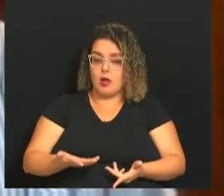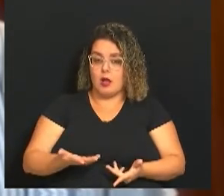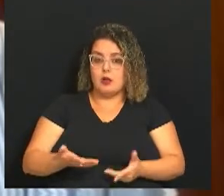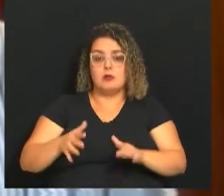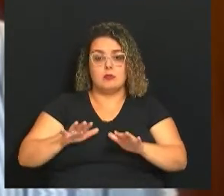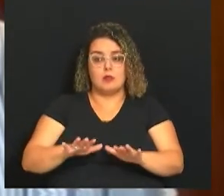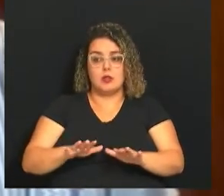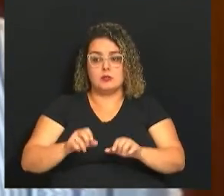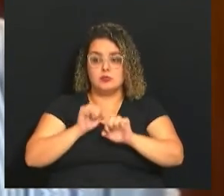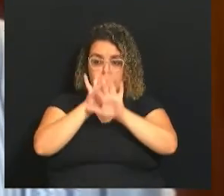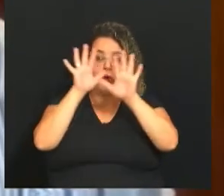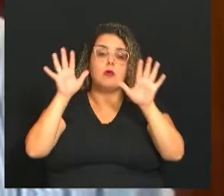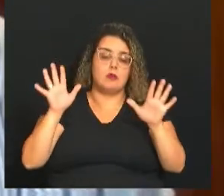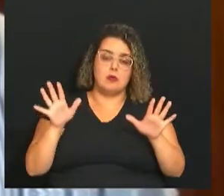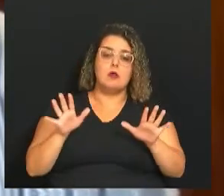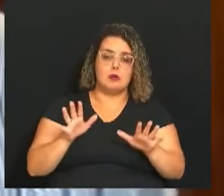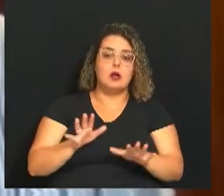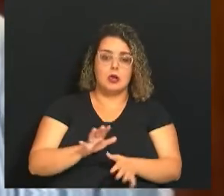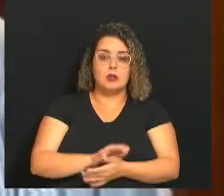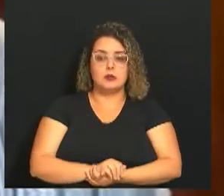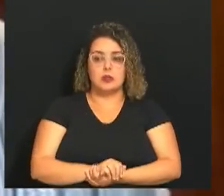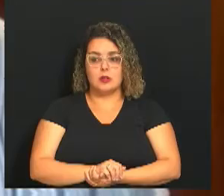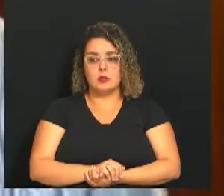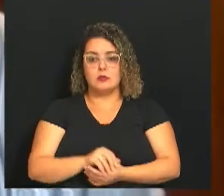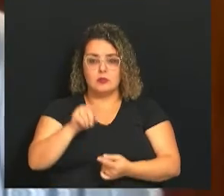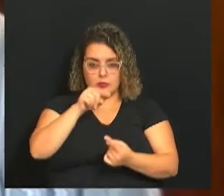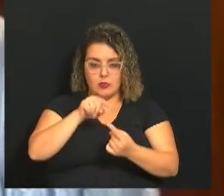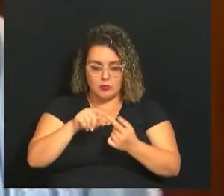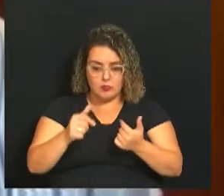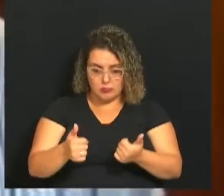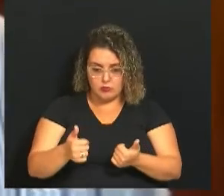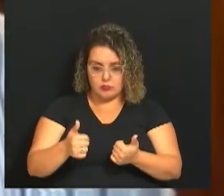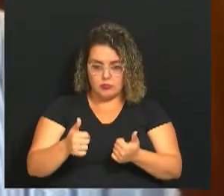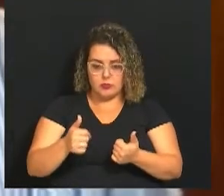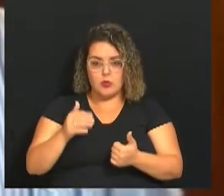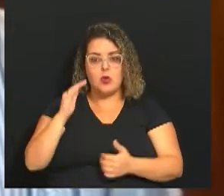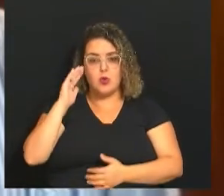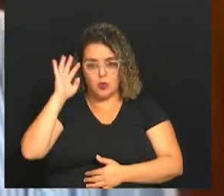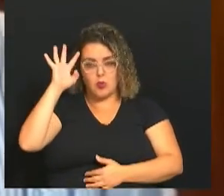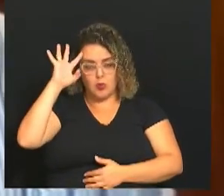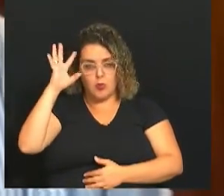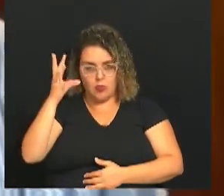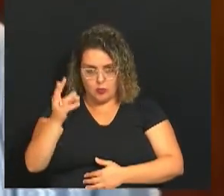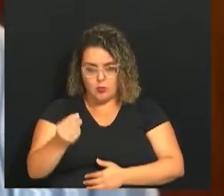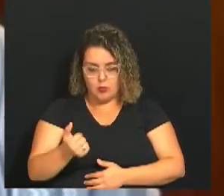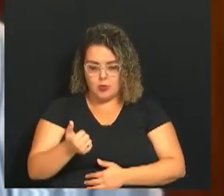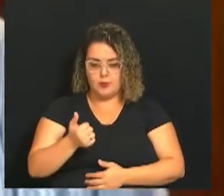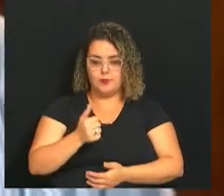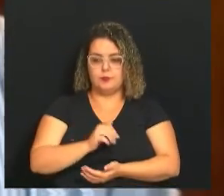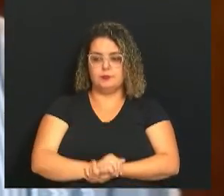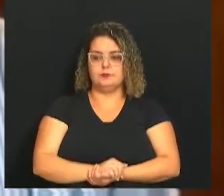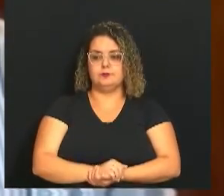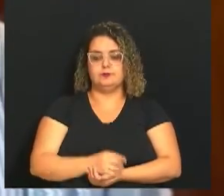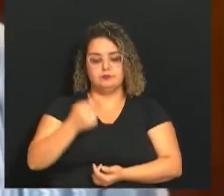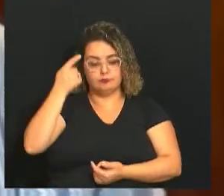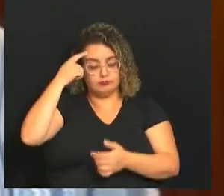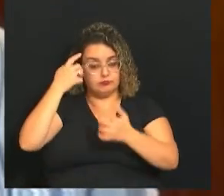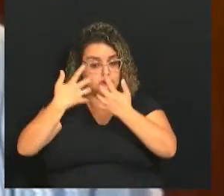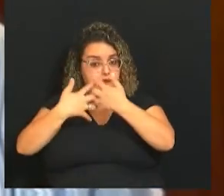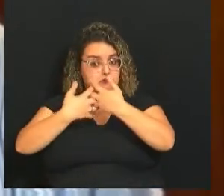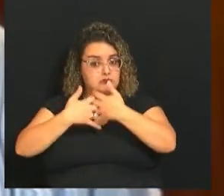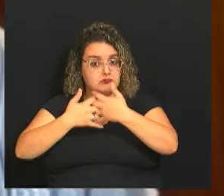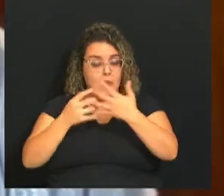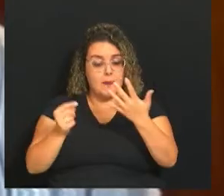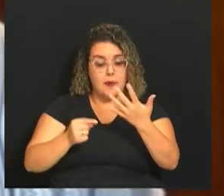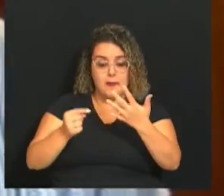mas foi objetivo, né? Deu para compreender. E a gente fica pensando aqui, né, várias situações,